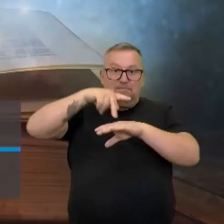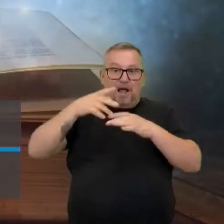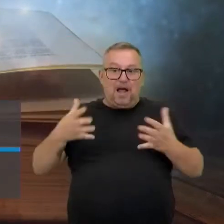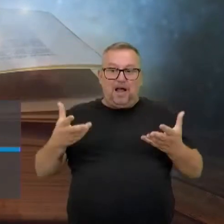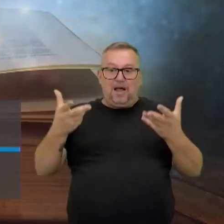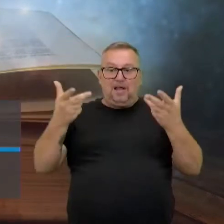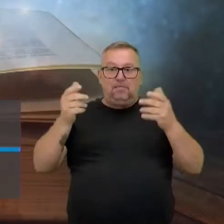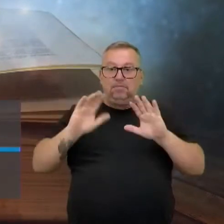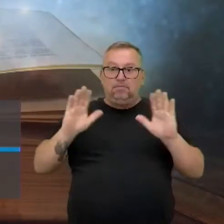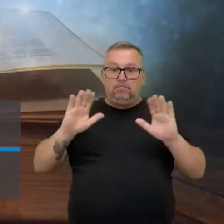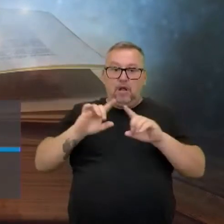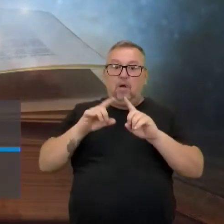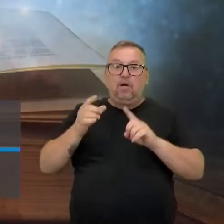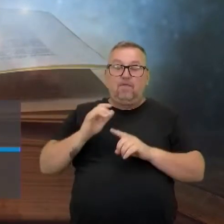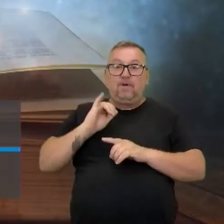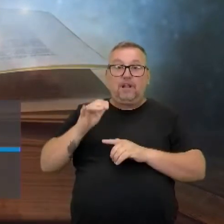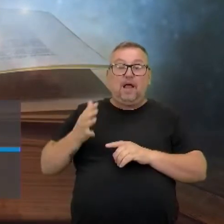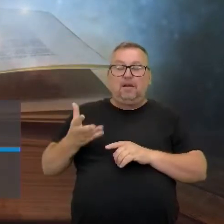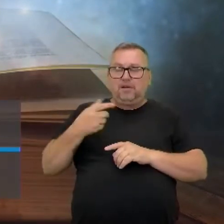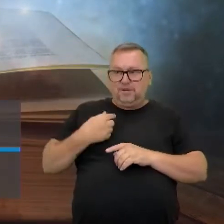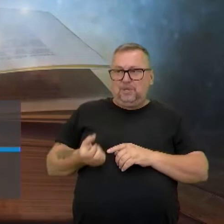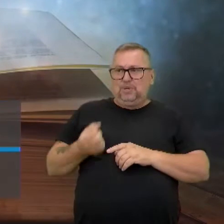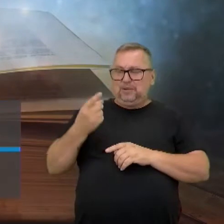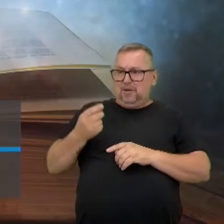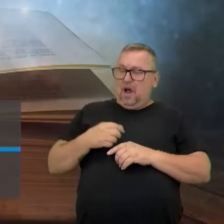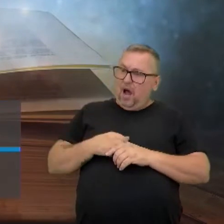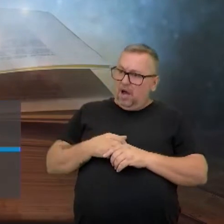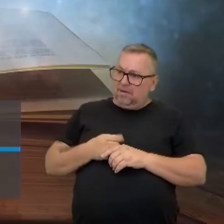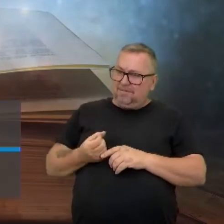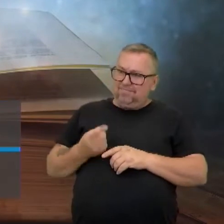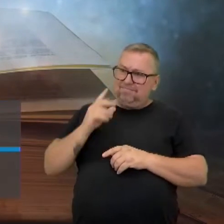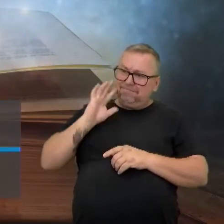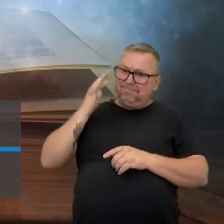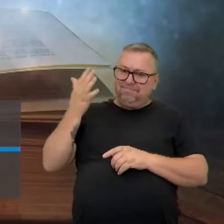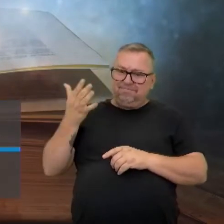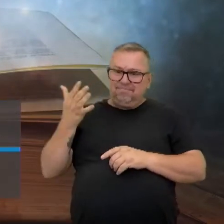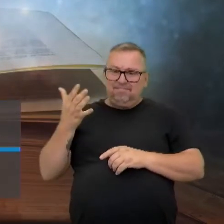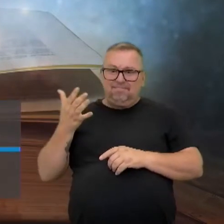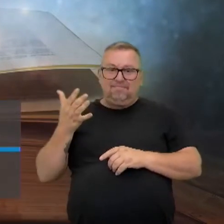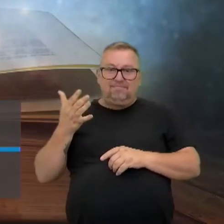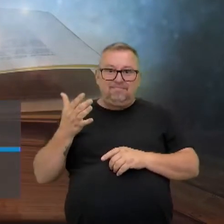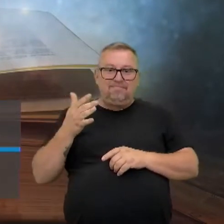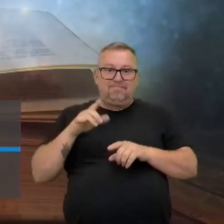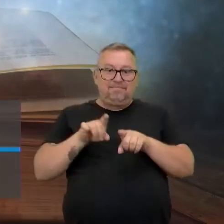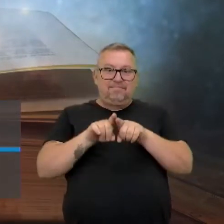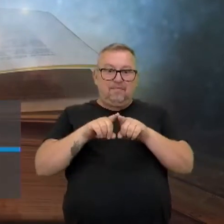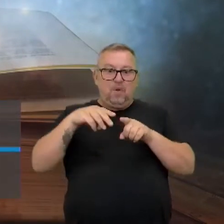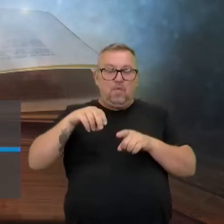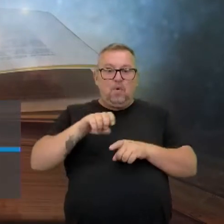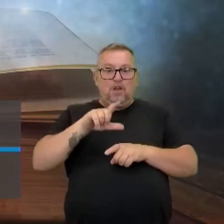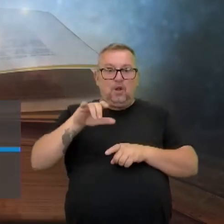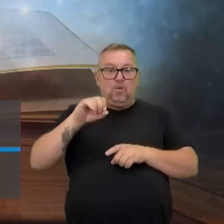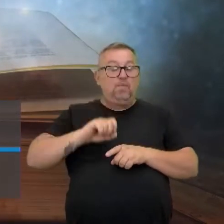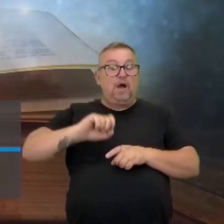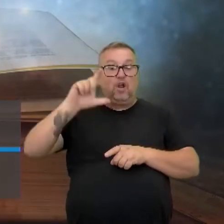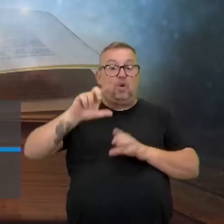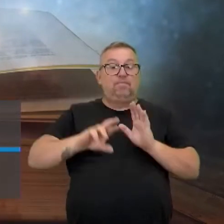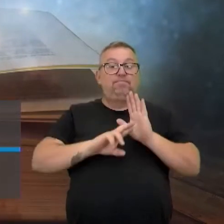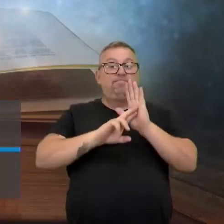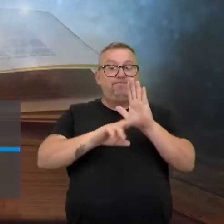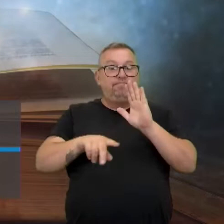é esquisito mesmo, ele é estranho, ele te dá um o que está acontecendo, tá? Murilo Rubião, um dos maiores